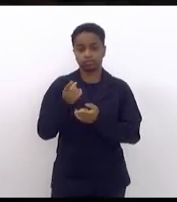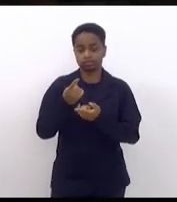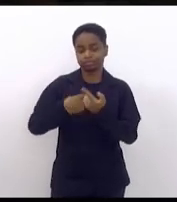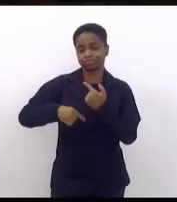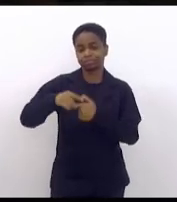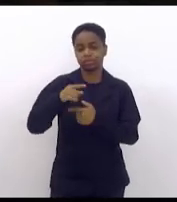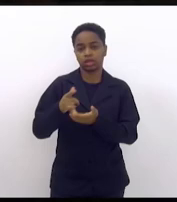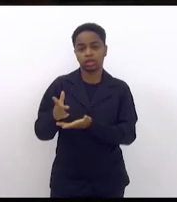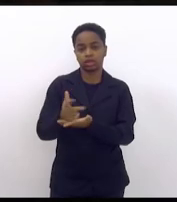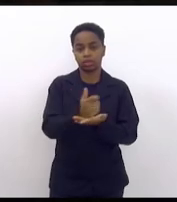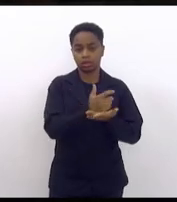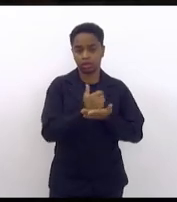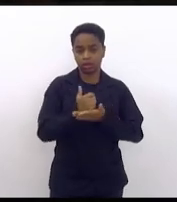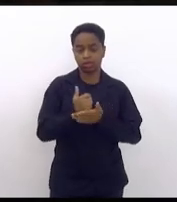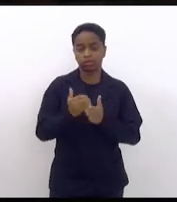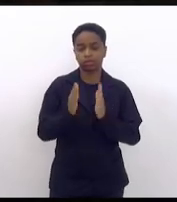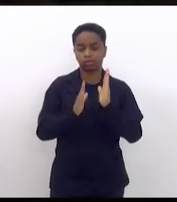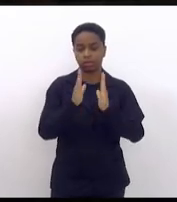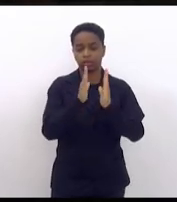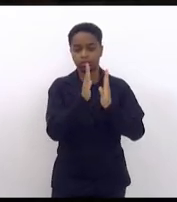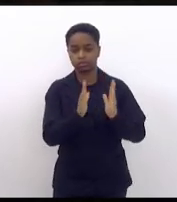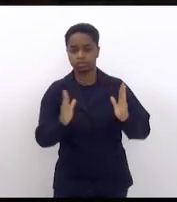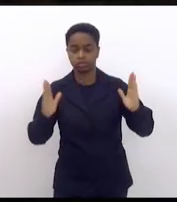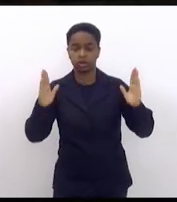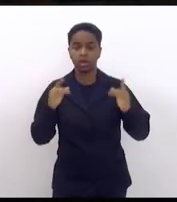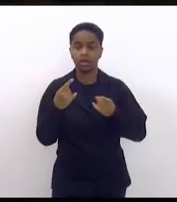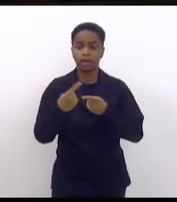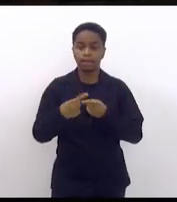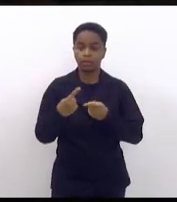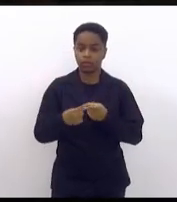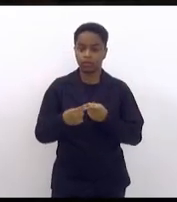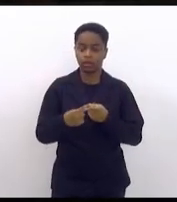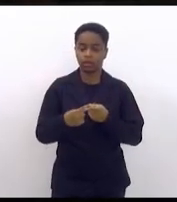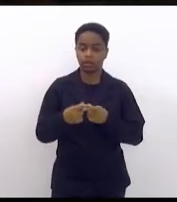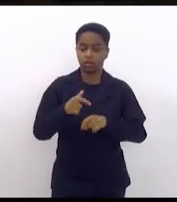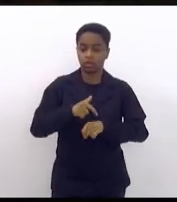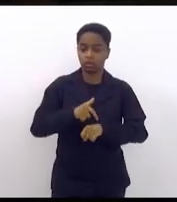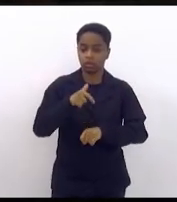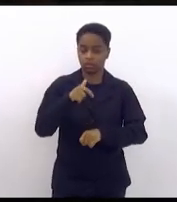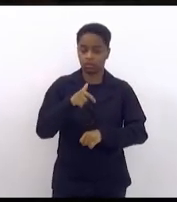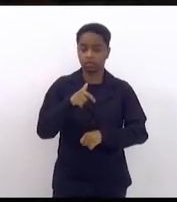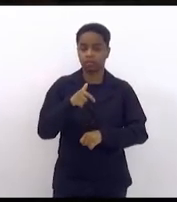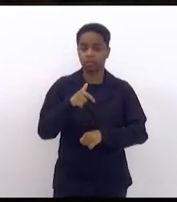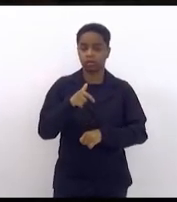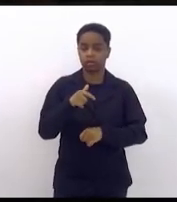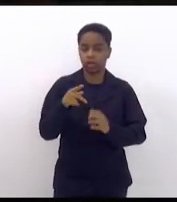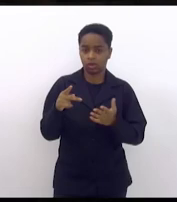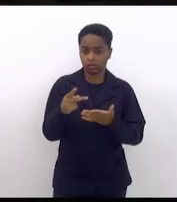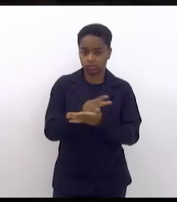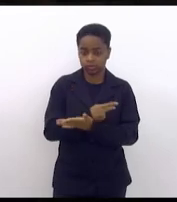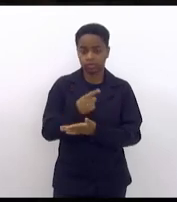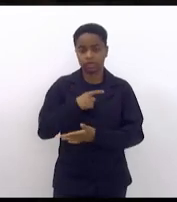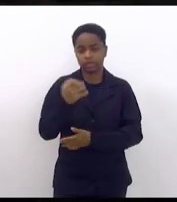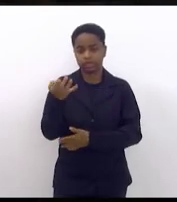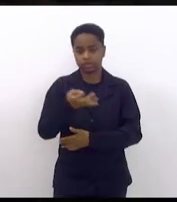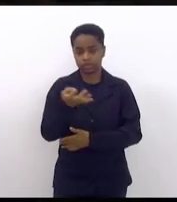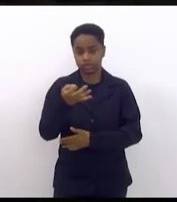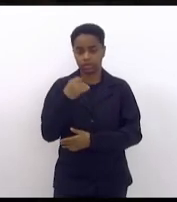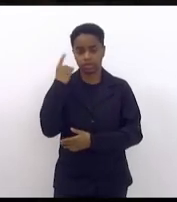seja promulgada. Porque no, na hora que promulgar, tenho certeza que o